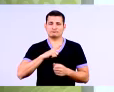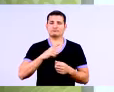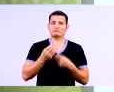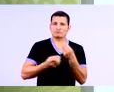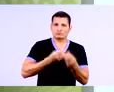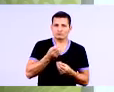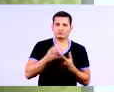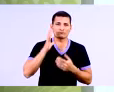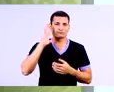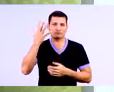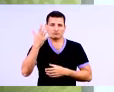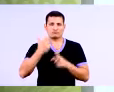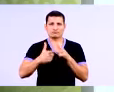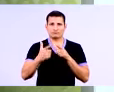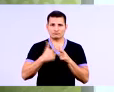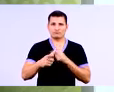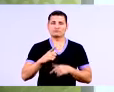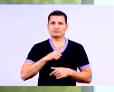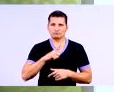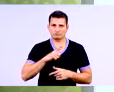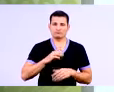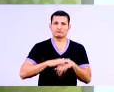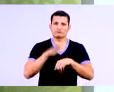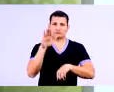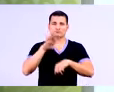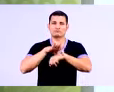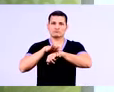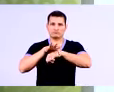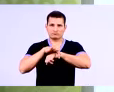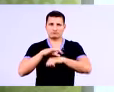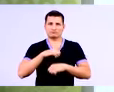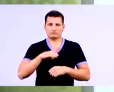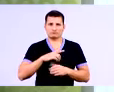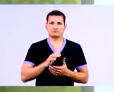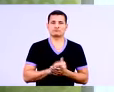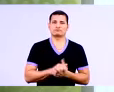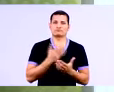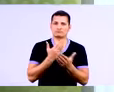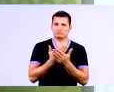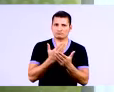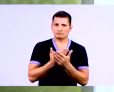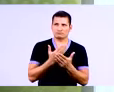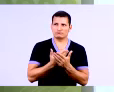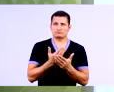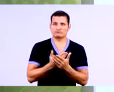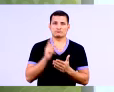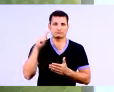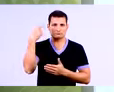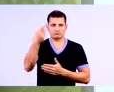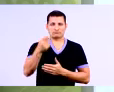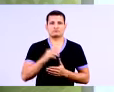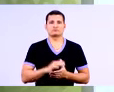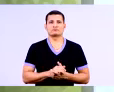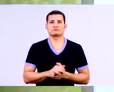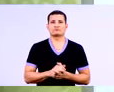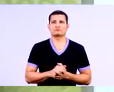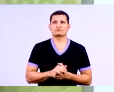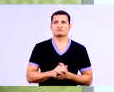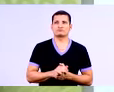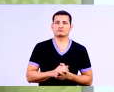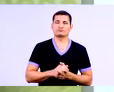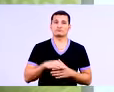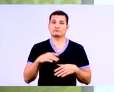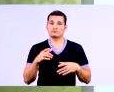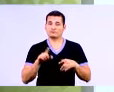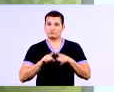esse problema. Obviamente, nós trabalharemos algumas delas já durante a próxima aula. Mas, na